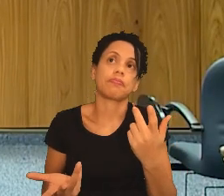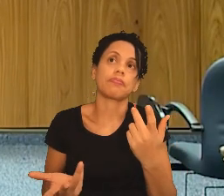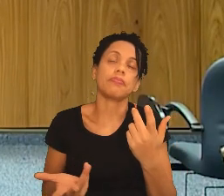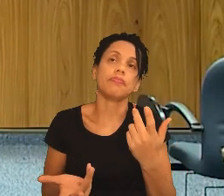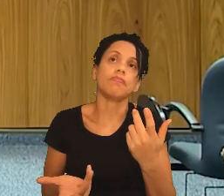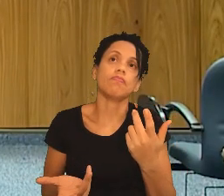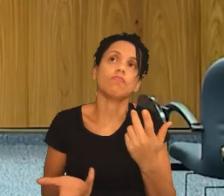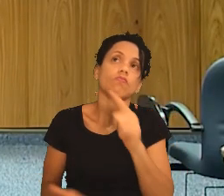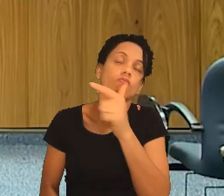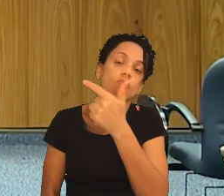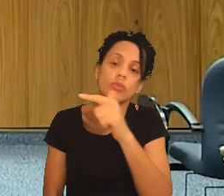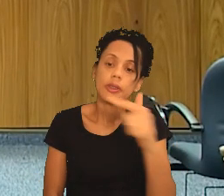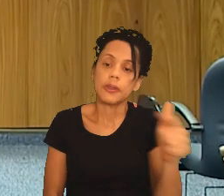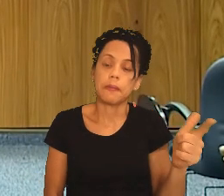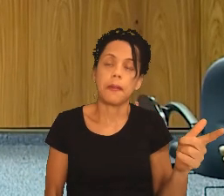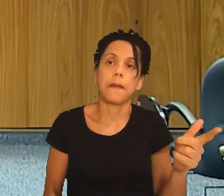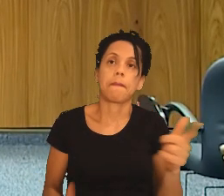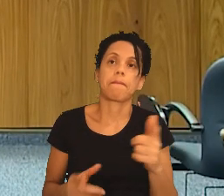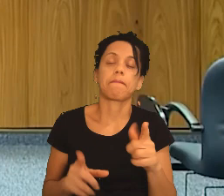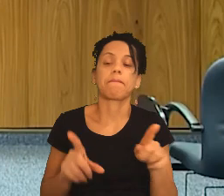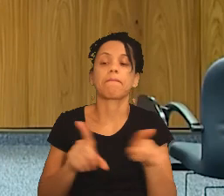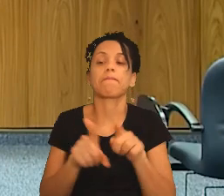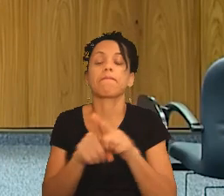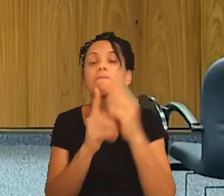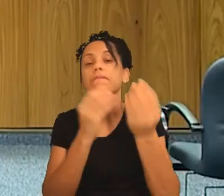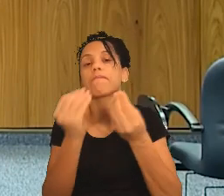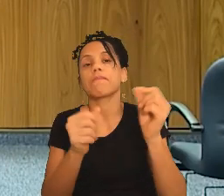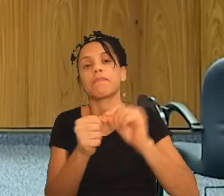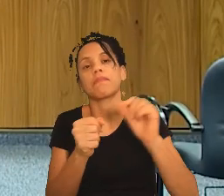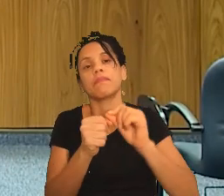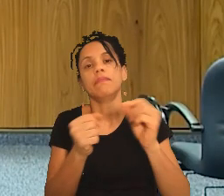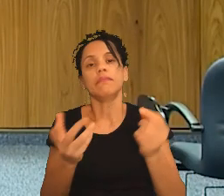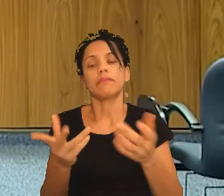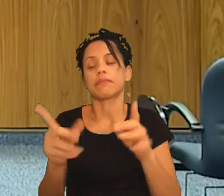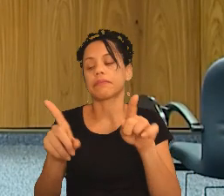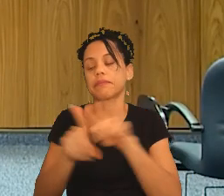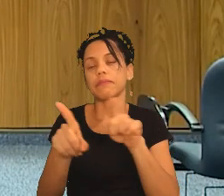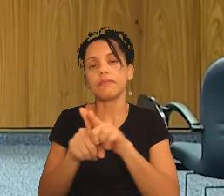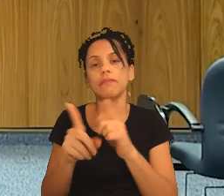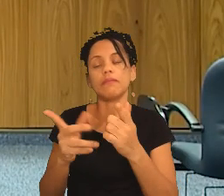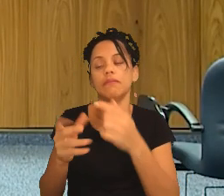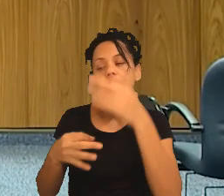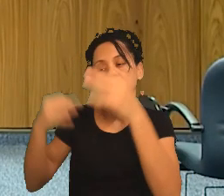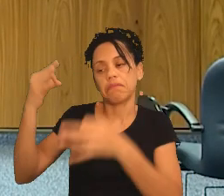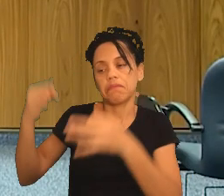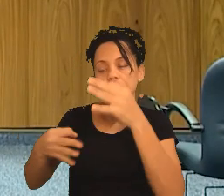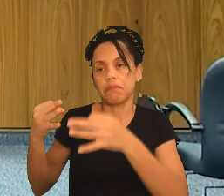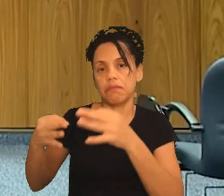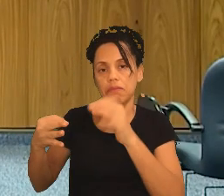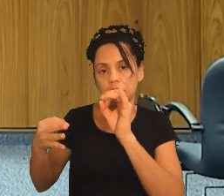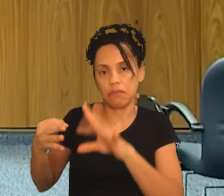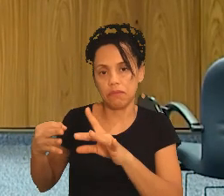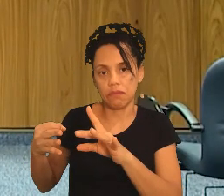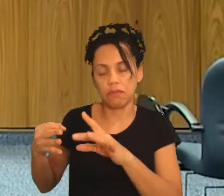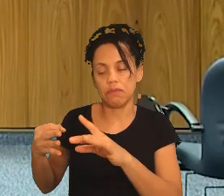16, e viviam numa situação em